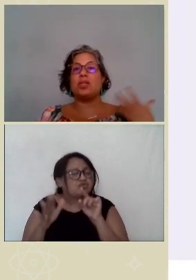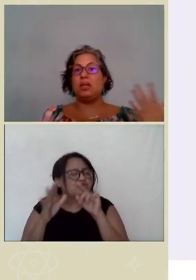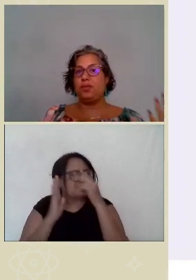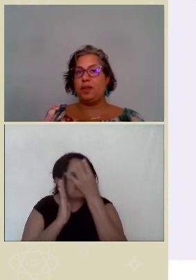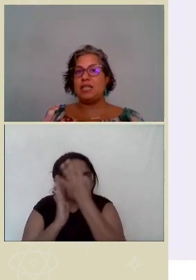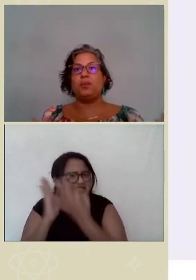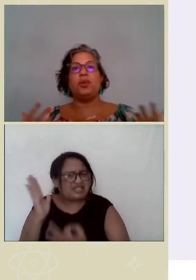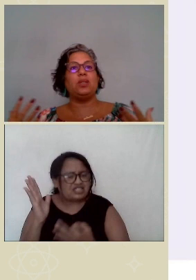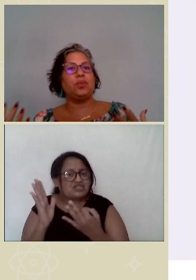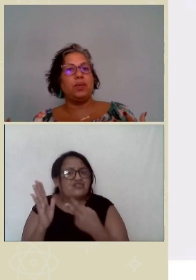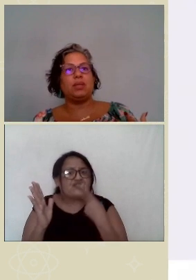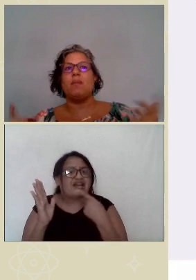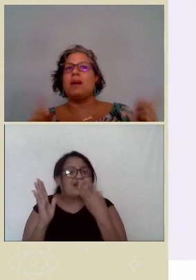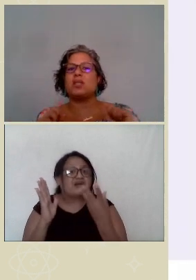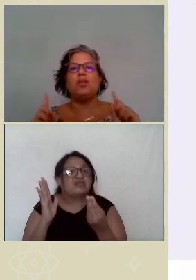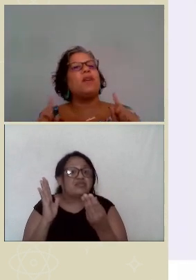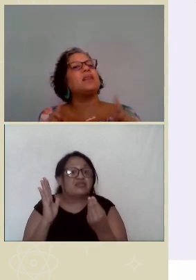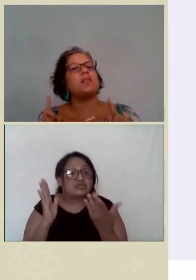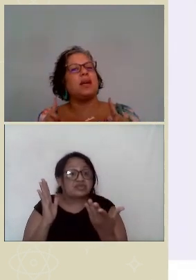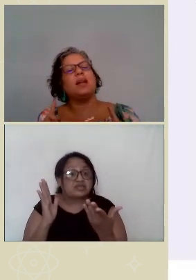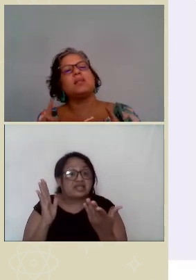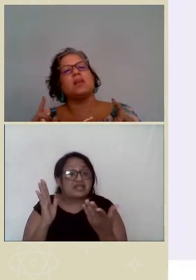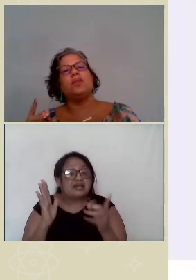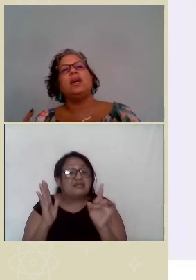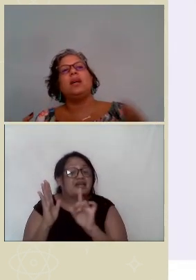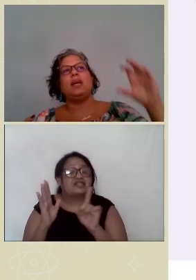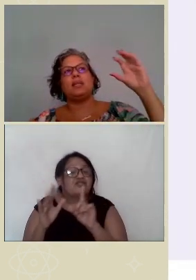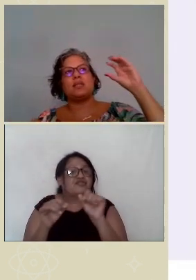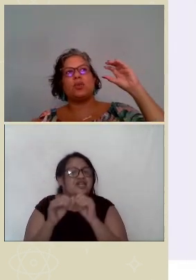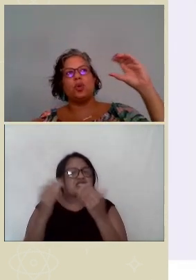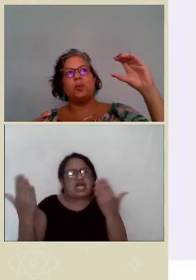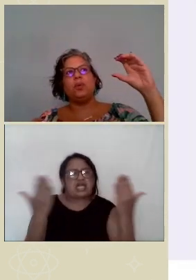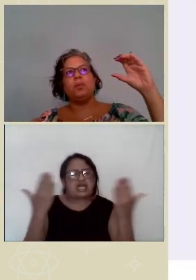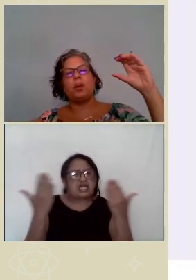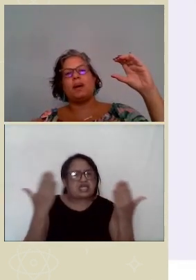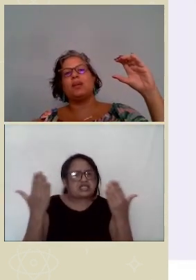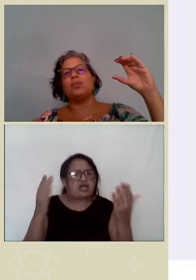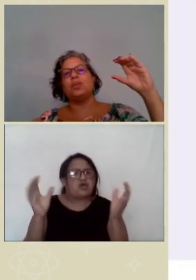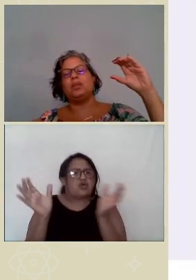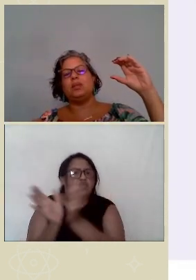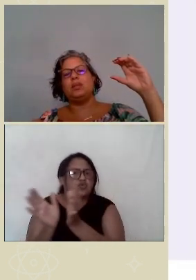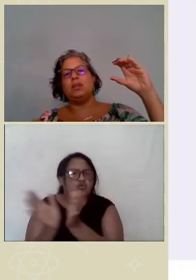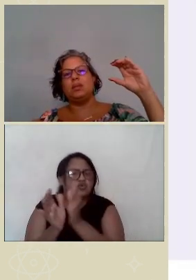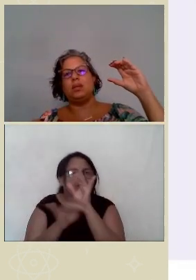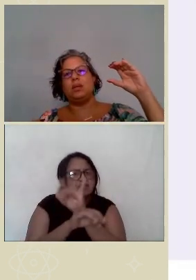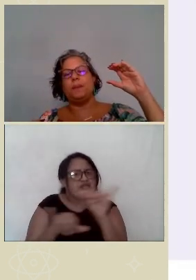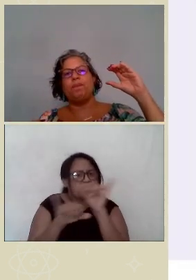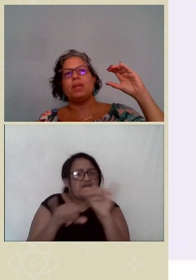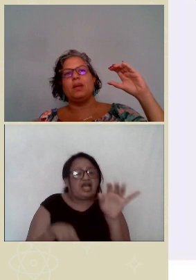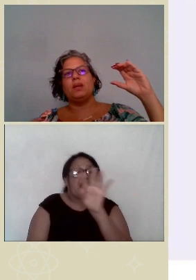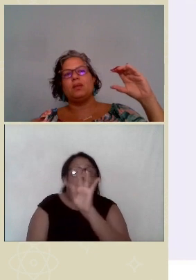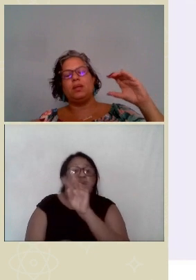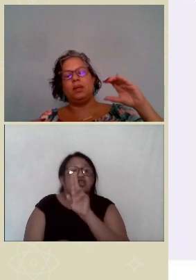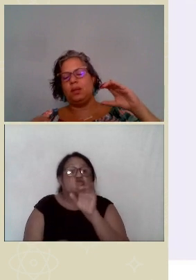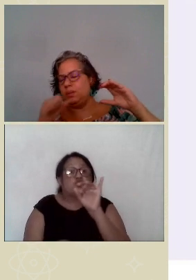cita bastante o Facebook e do Twitter mas não faz essa relação entre esse grupo propagador de